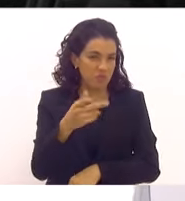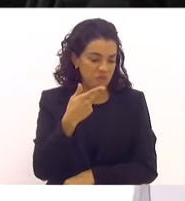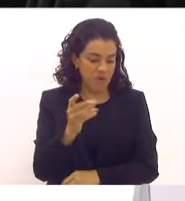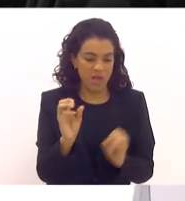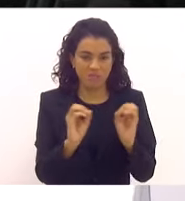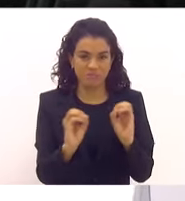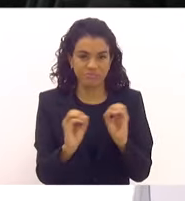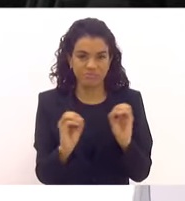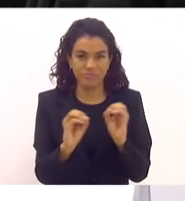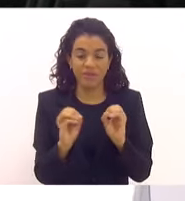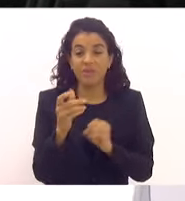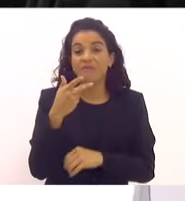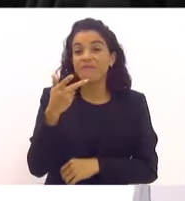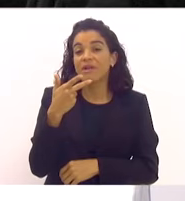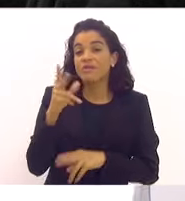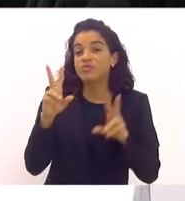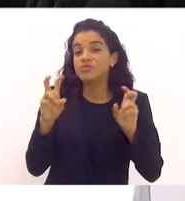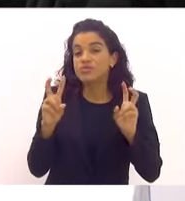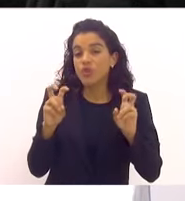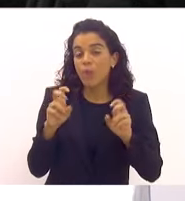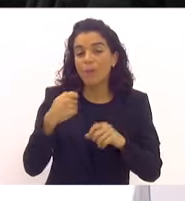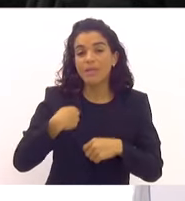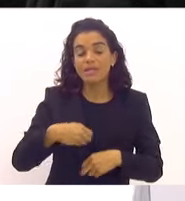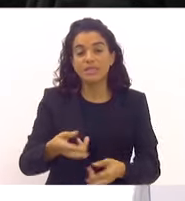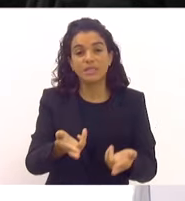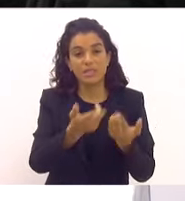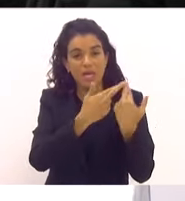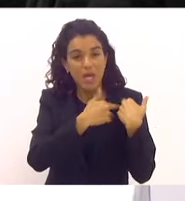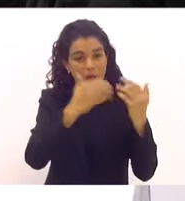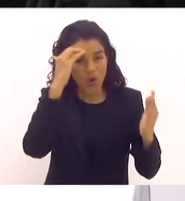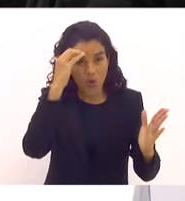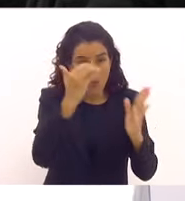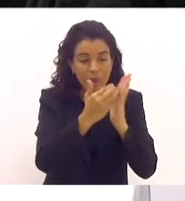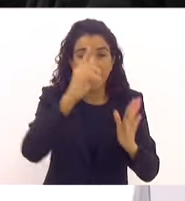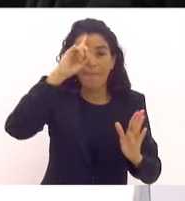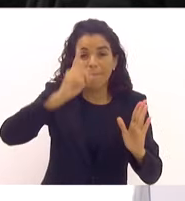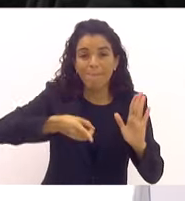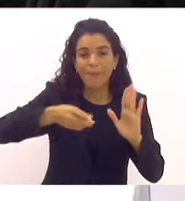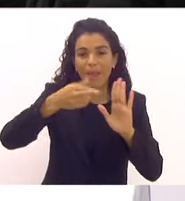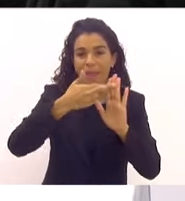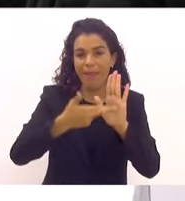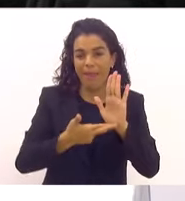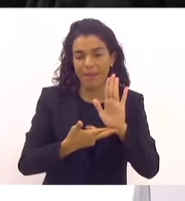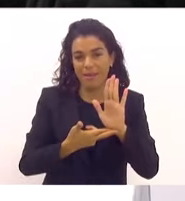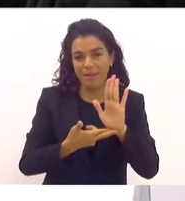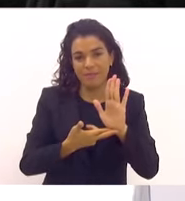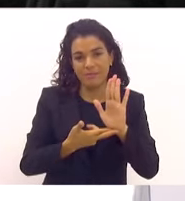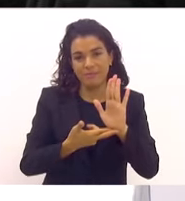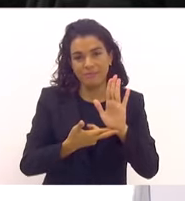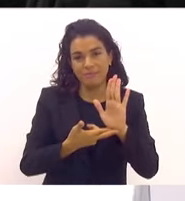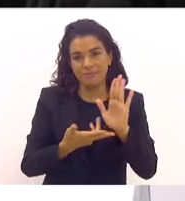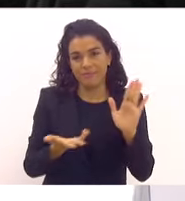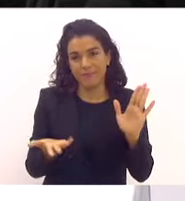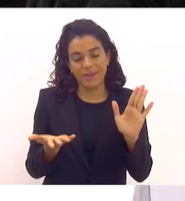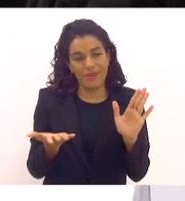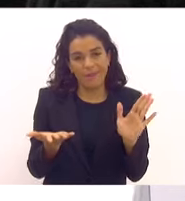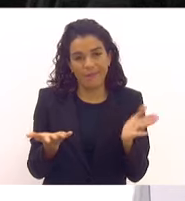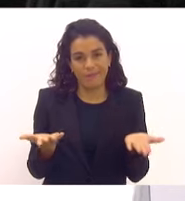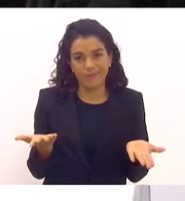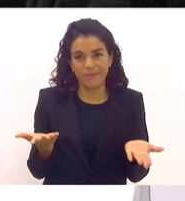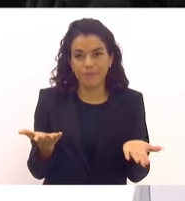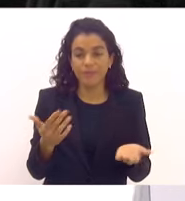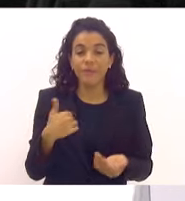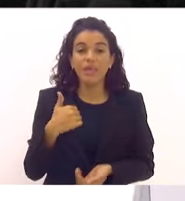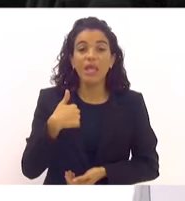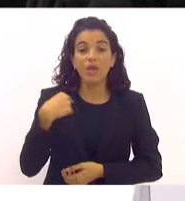disso. Está falando que tem que cumprir, está impondo regras e está invadindo a competência do município. Ora, se